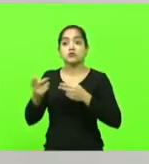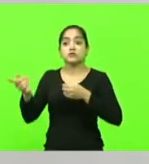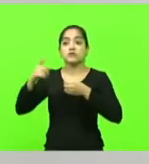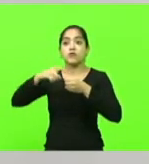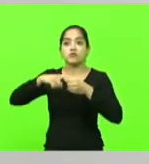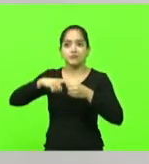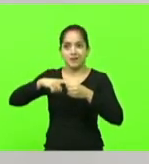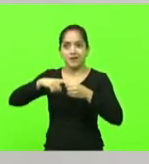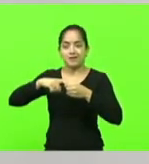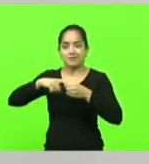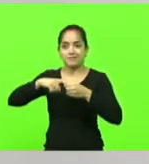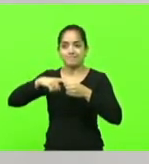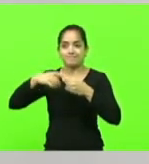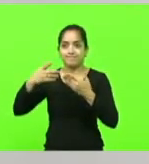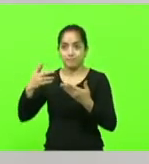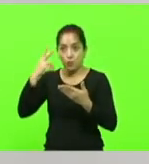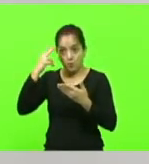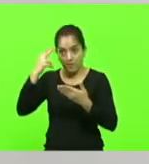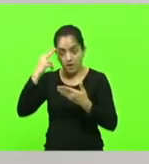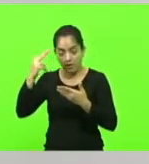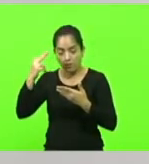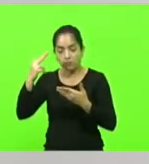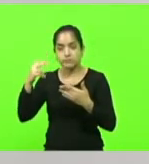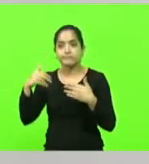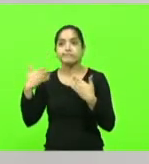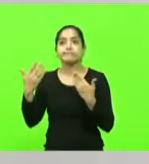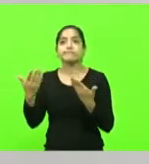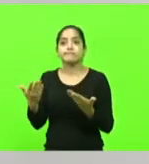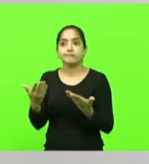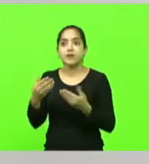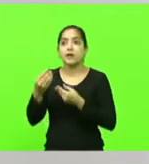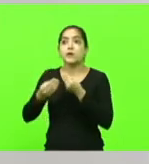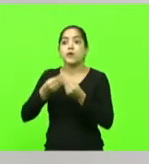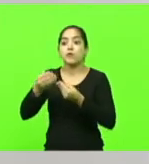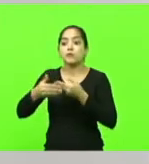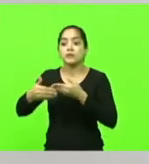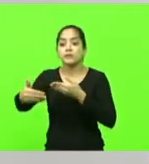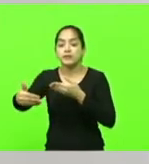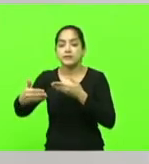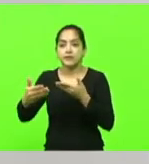a funcionar, a máquina começa a girar de novo?